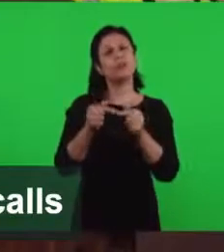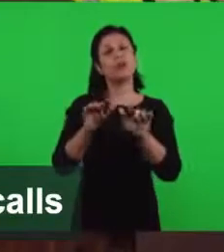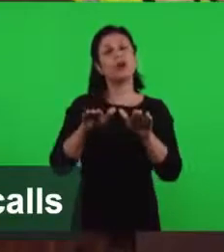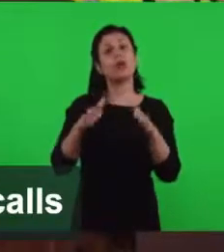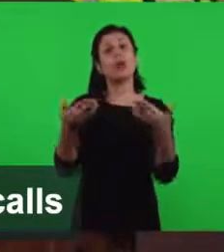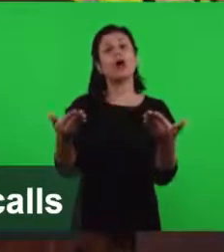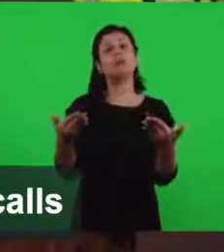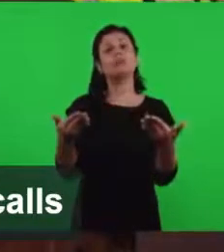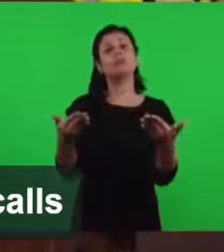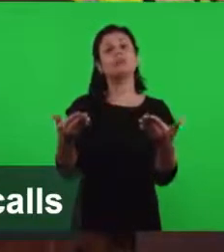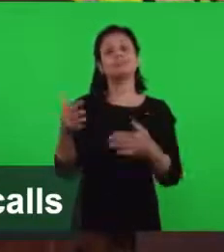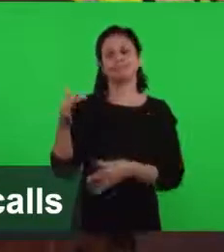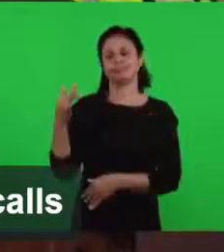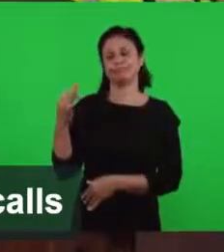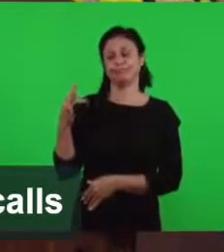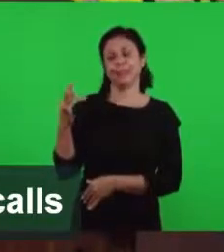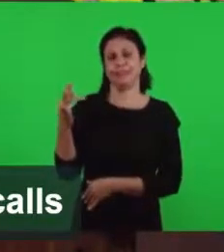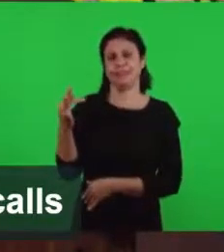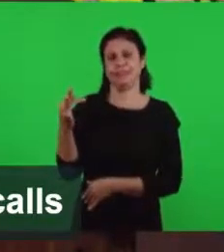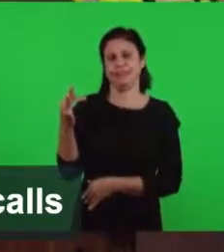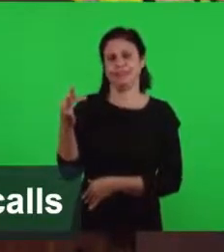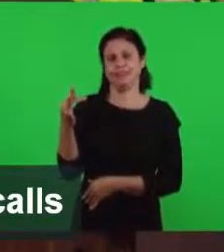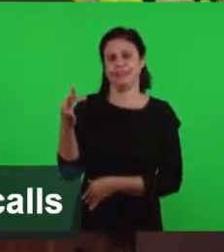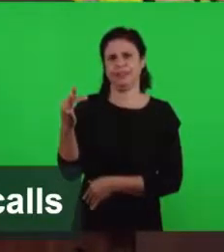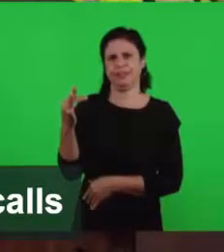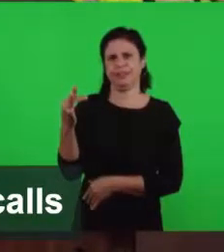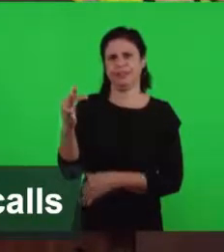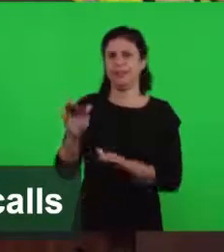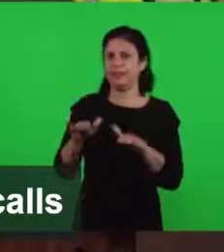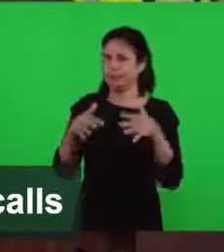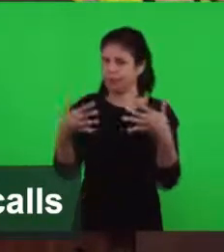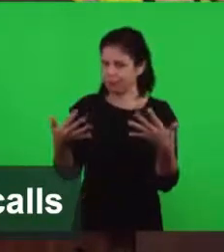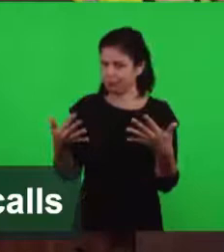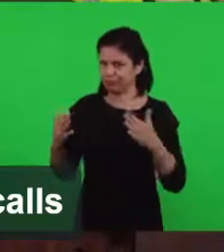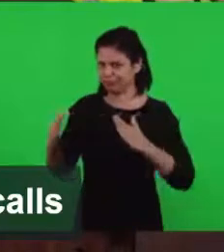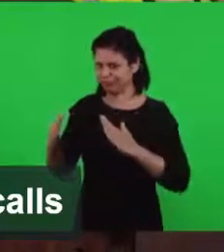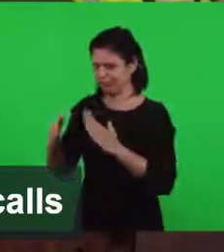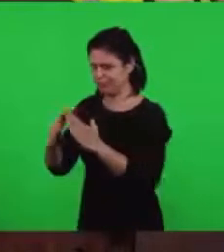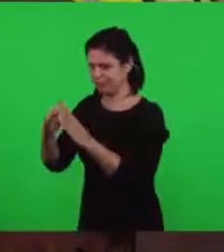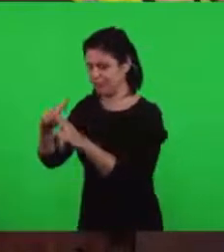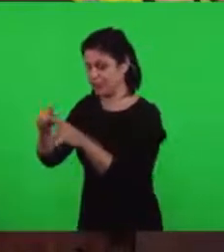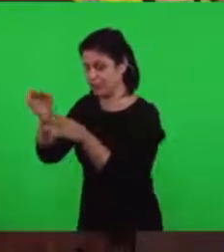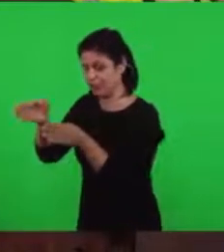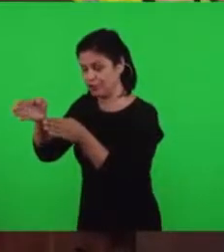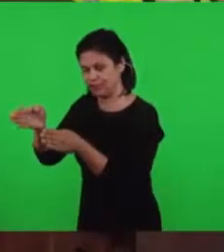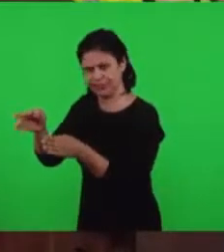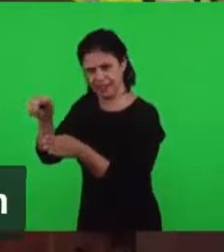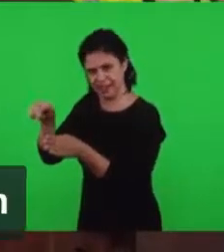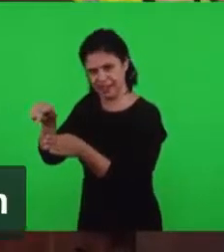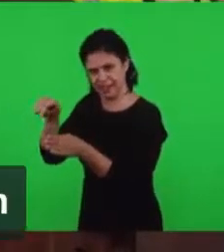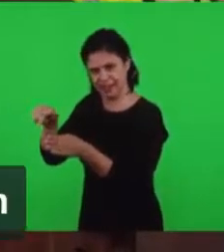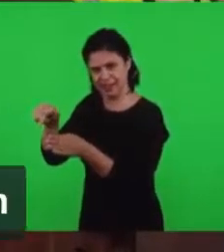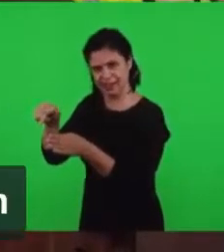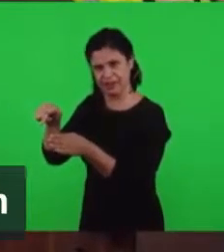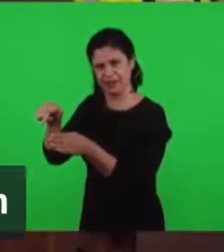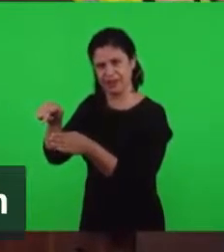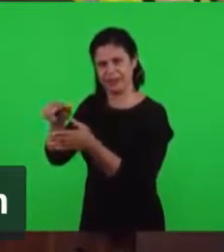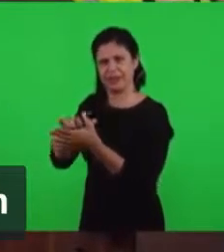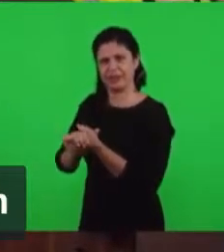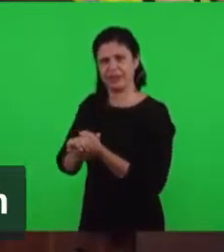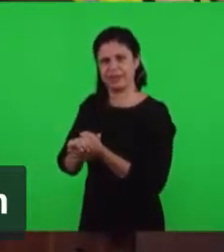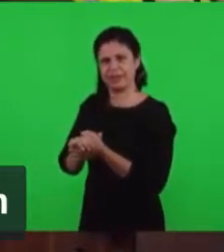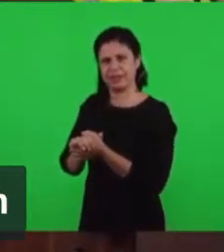onde a igreja o reino tem uma certa